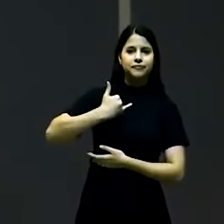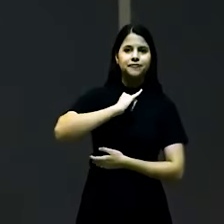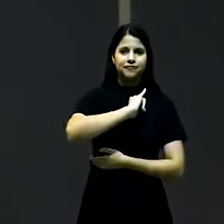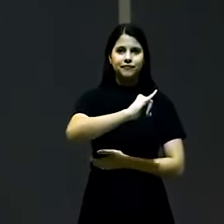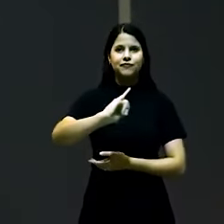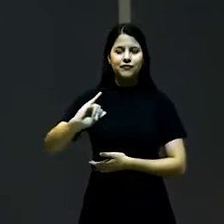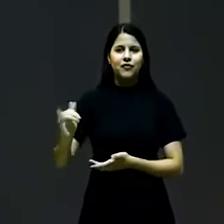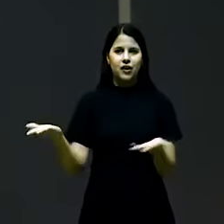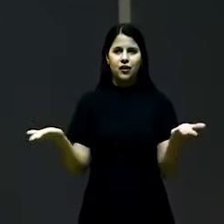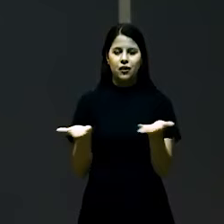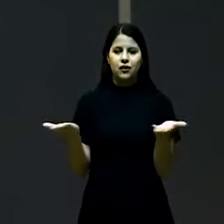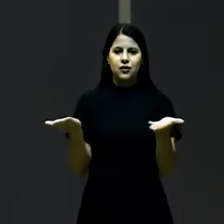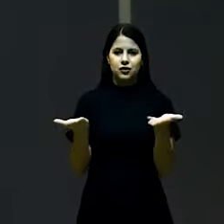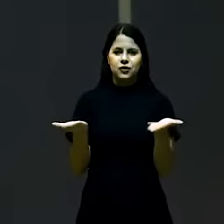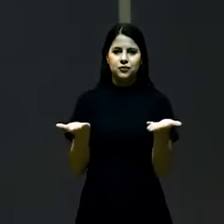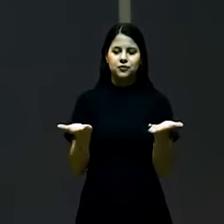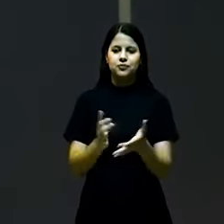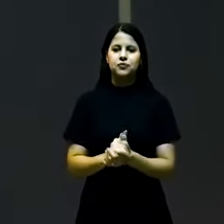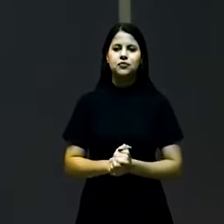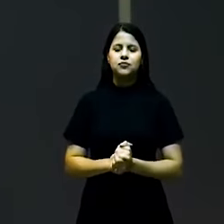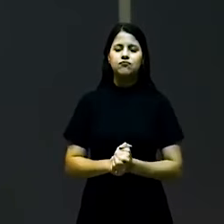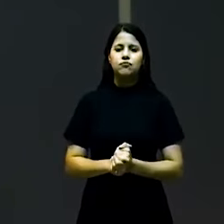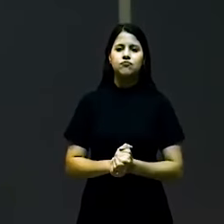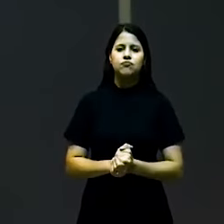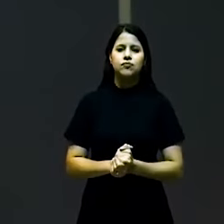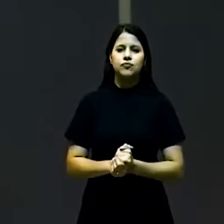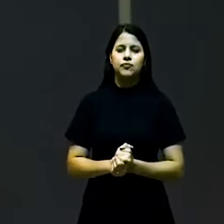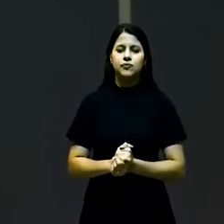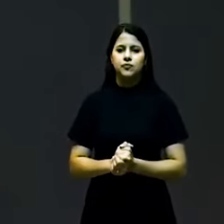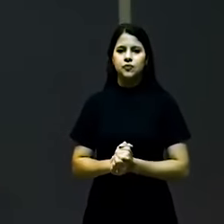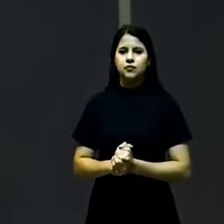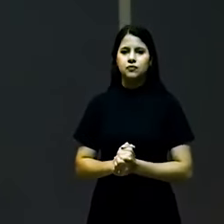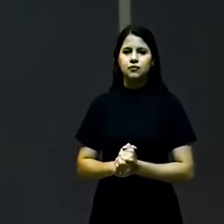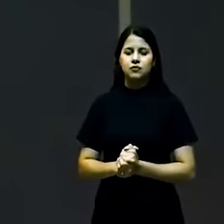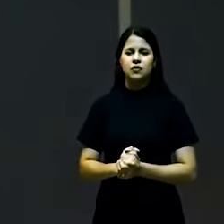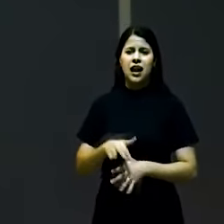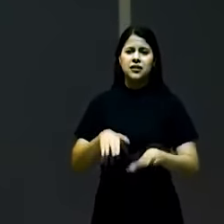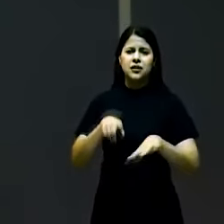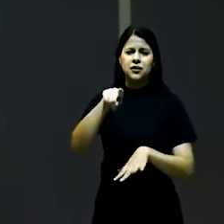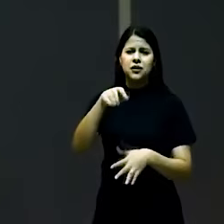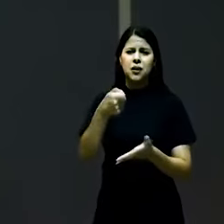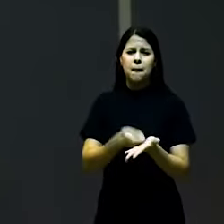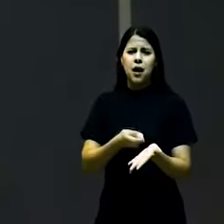nessa noite. Eu não sei se você já notou,